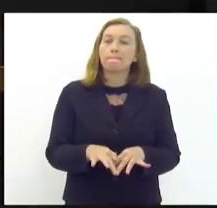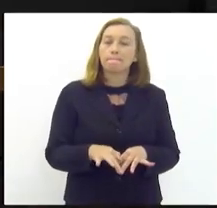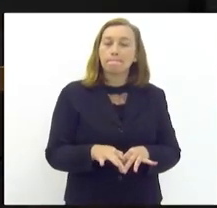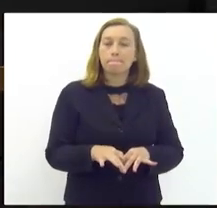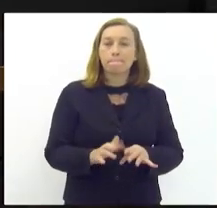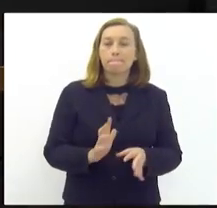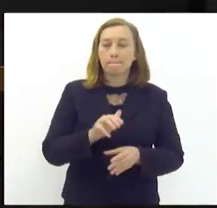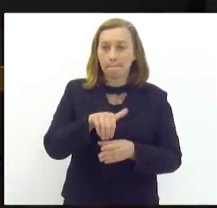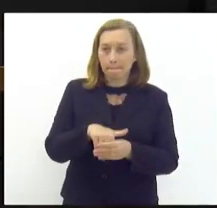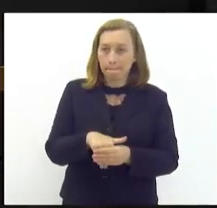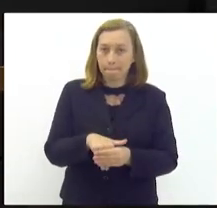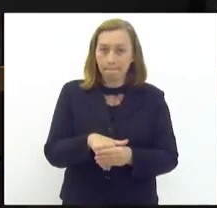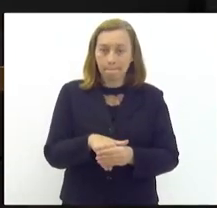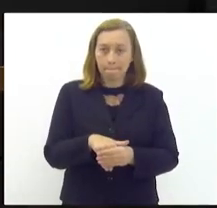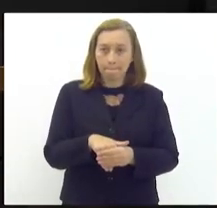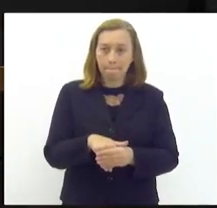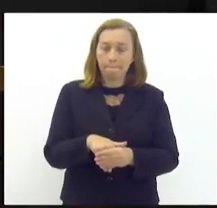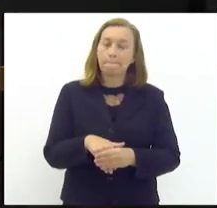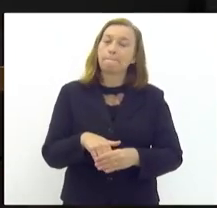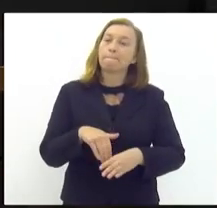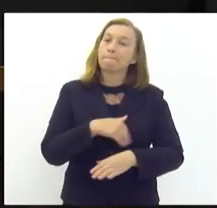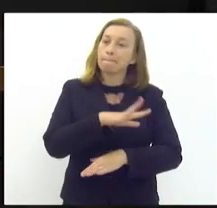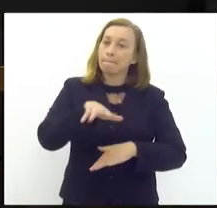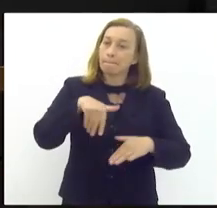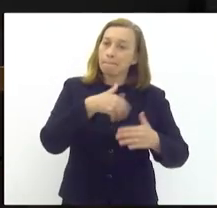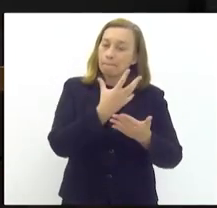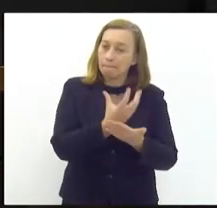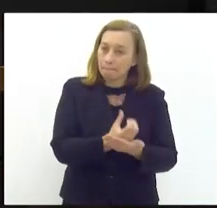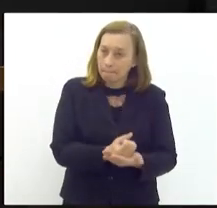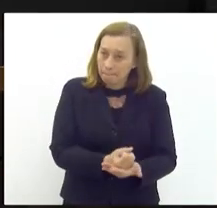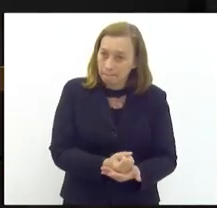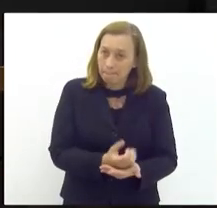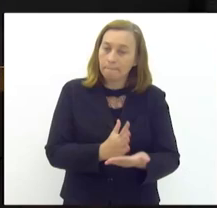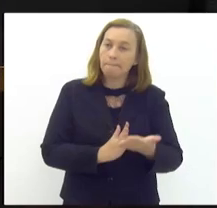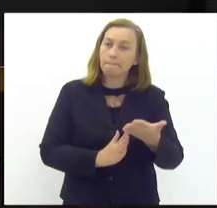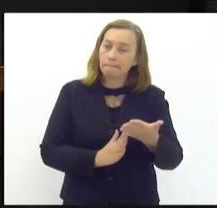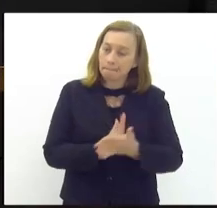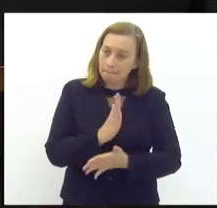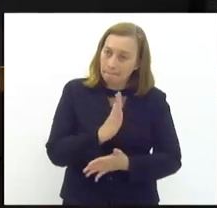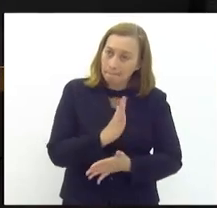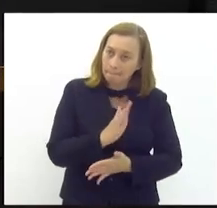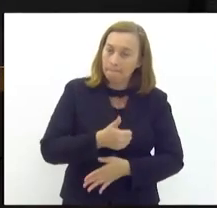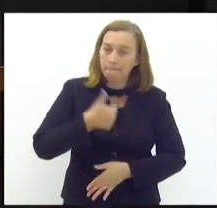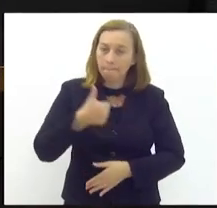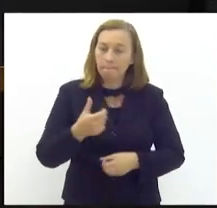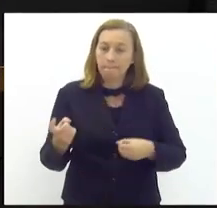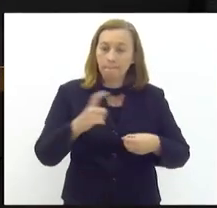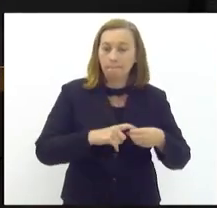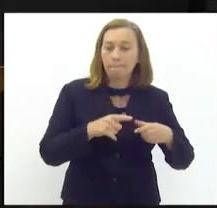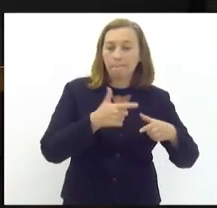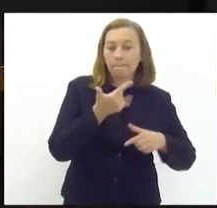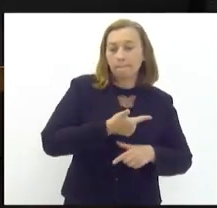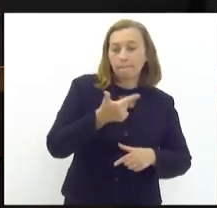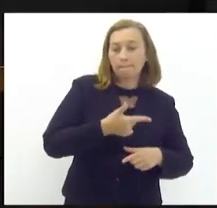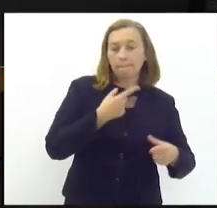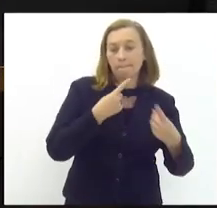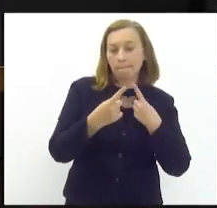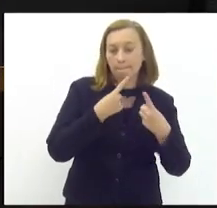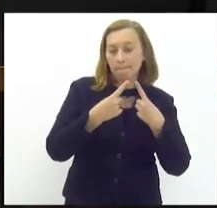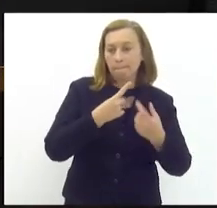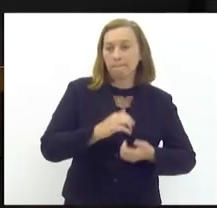em votação senhores que a própria irmã Deus como estão aprovado em primeiro e retorna em